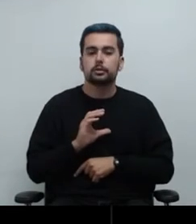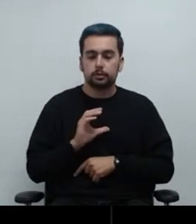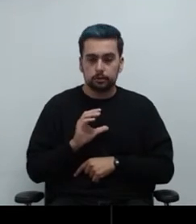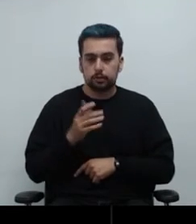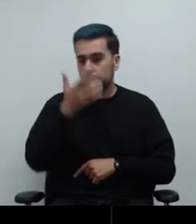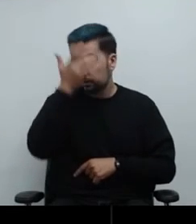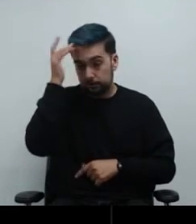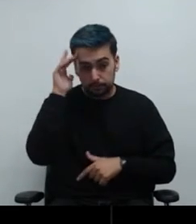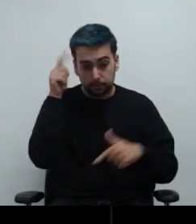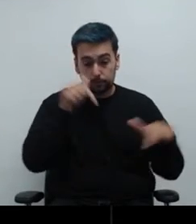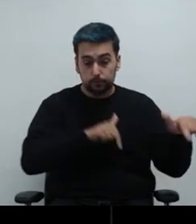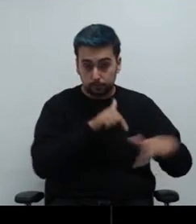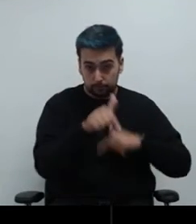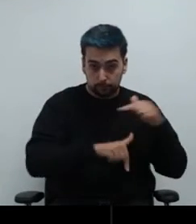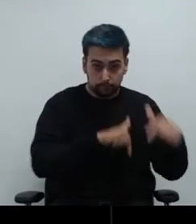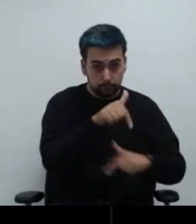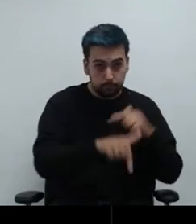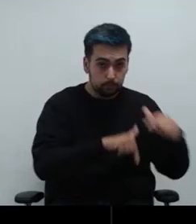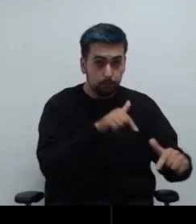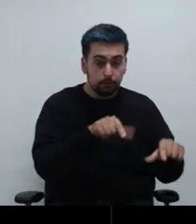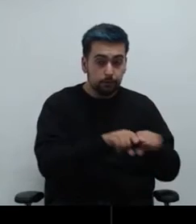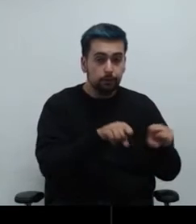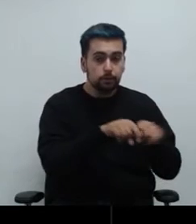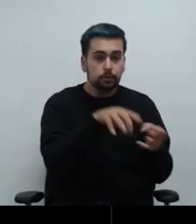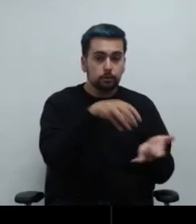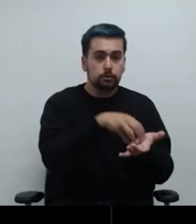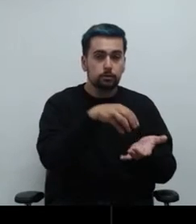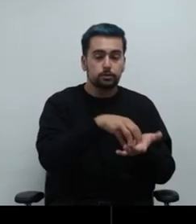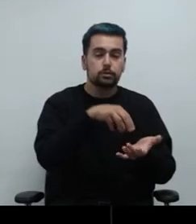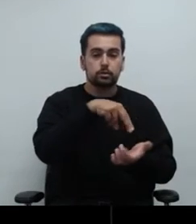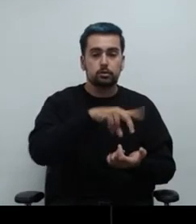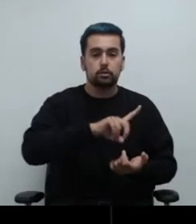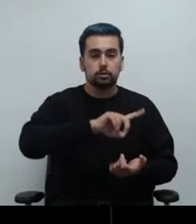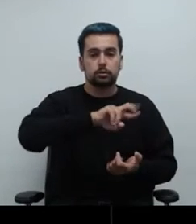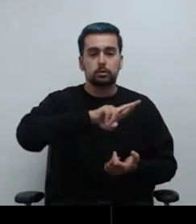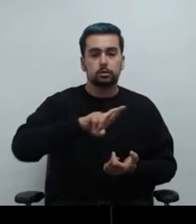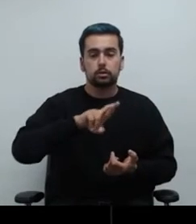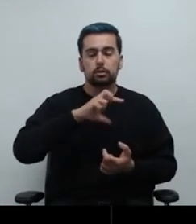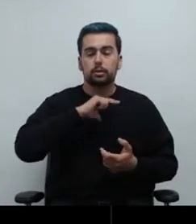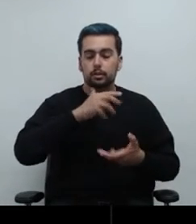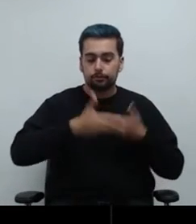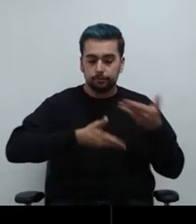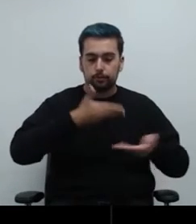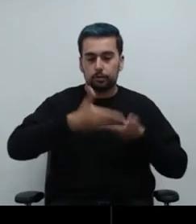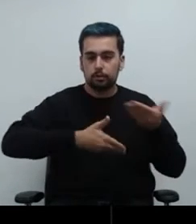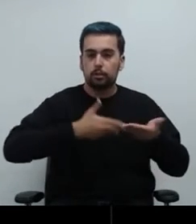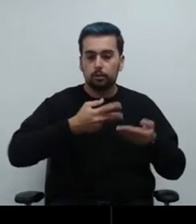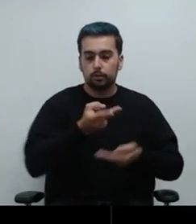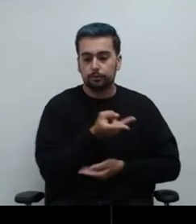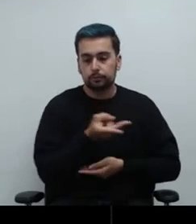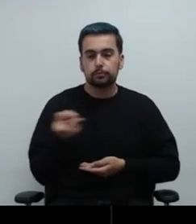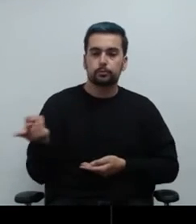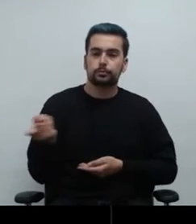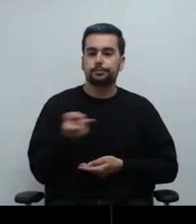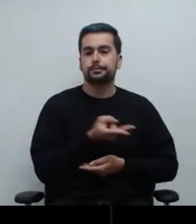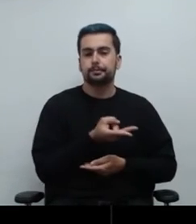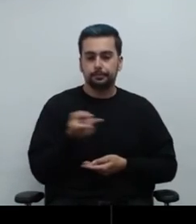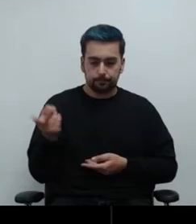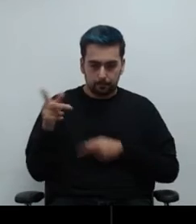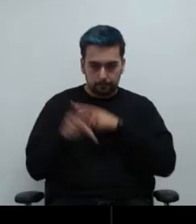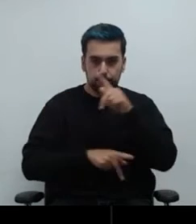pessoas atuantes nesse núcleo da Defensoria poderem prestar esses serviços para ambas